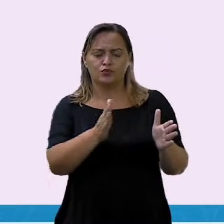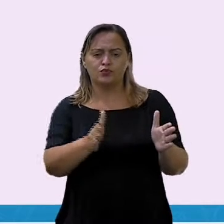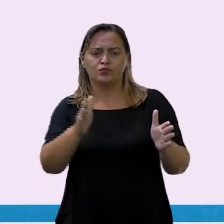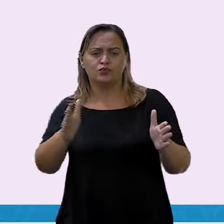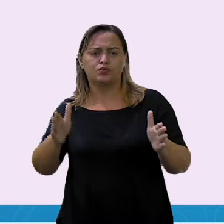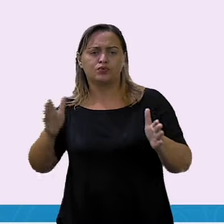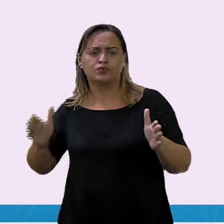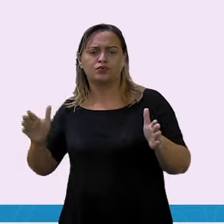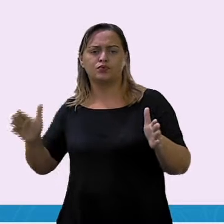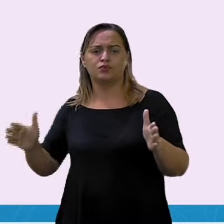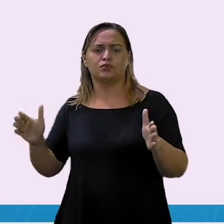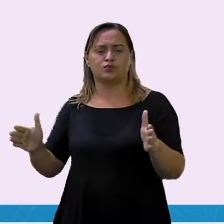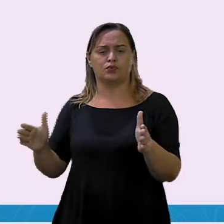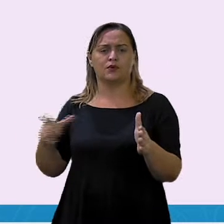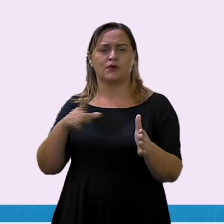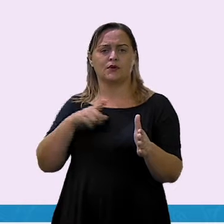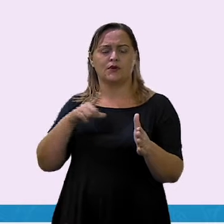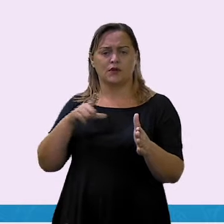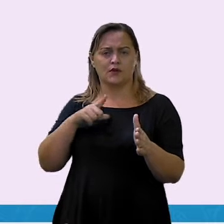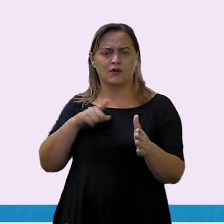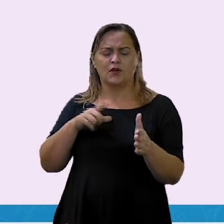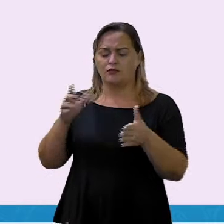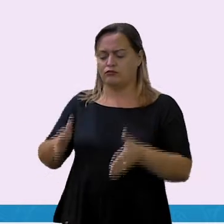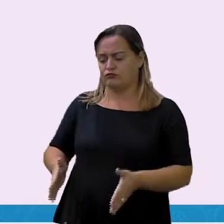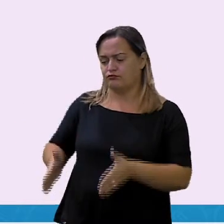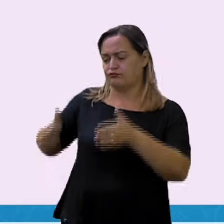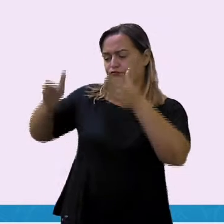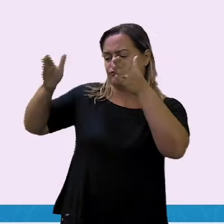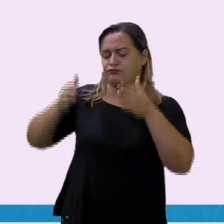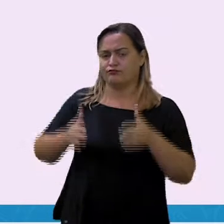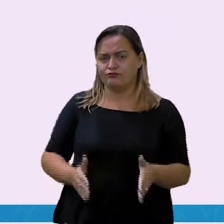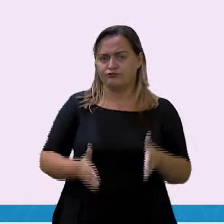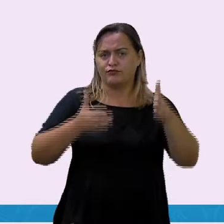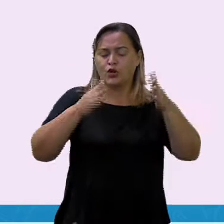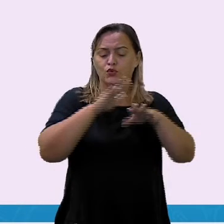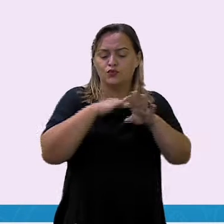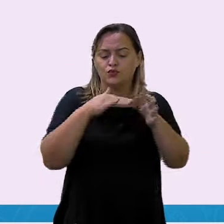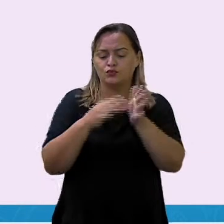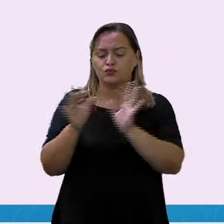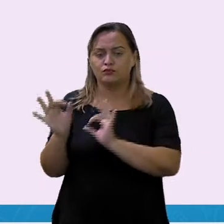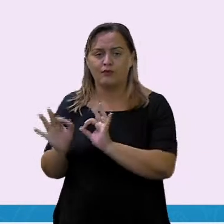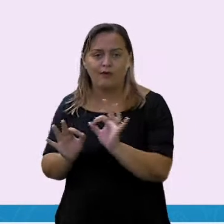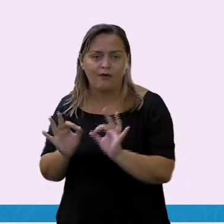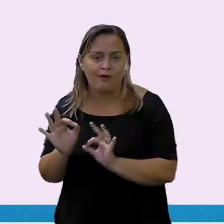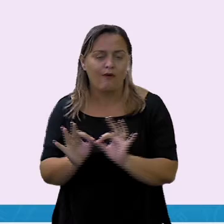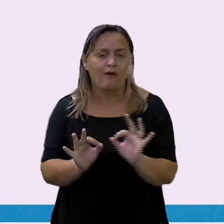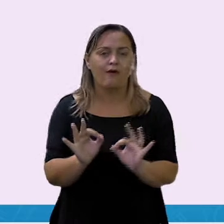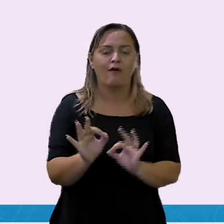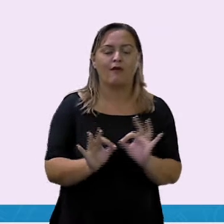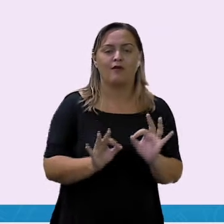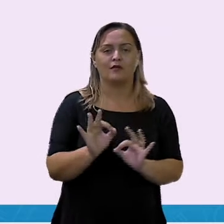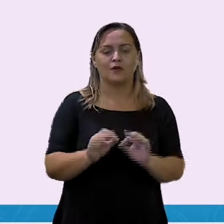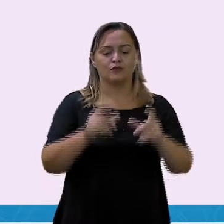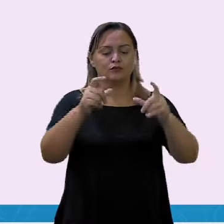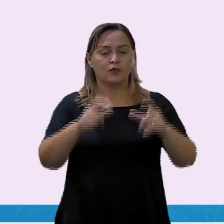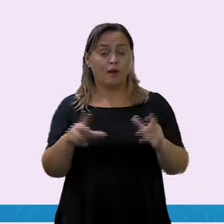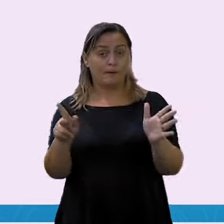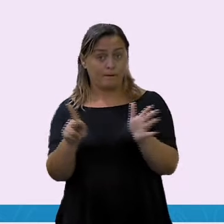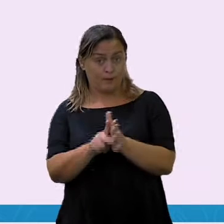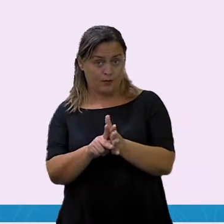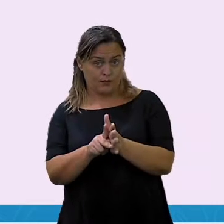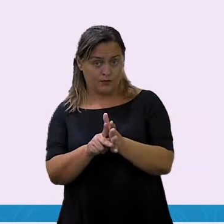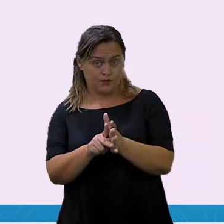compõem os edifícios ou os espaços urbanos em geral. Vamos esquecer um pouquinho